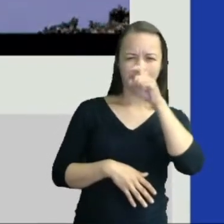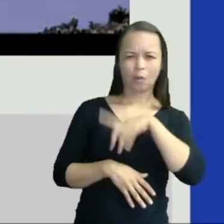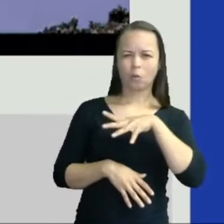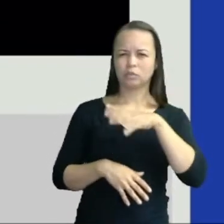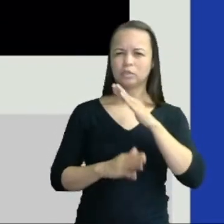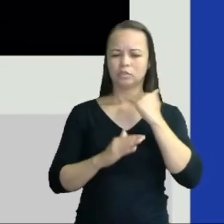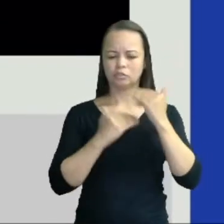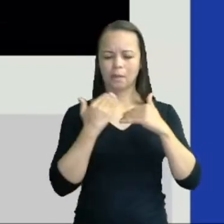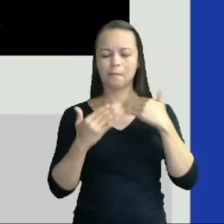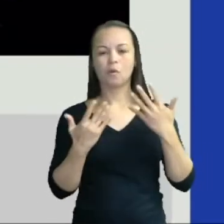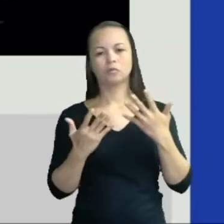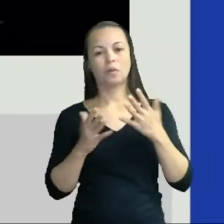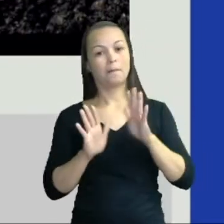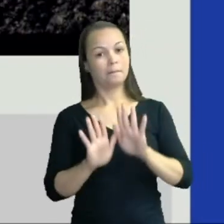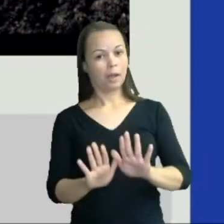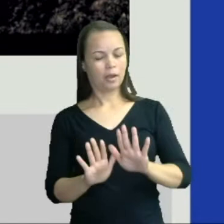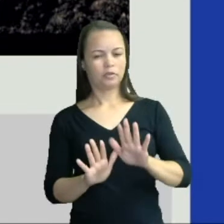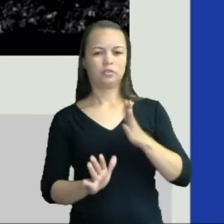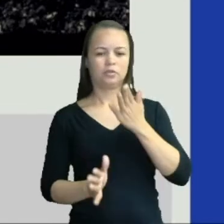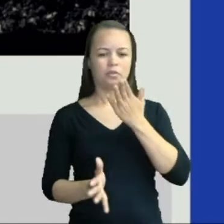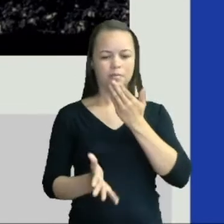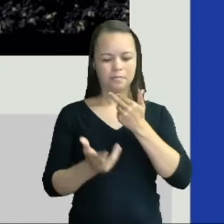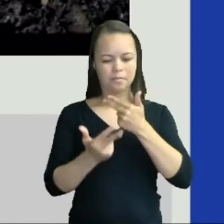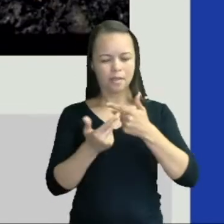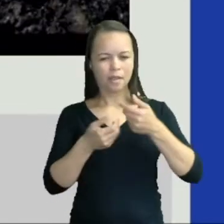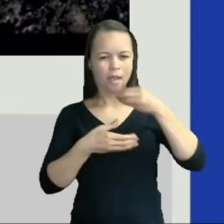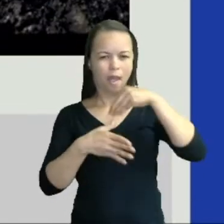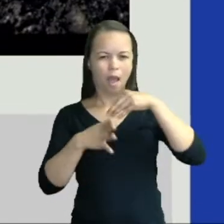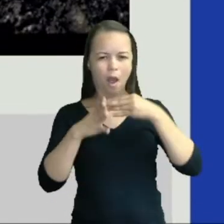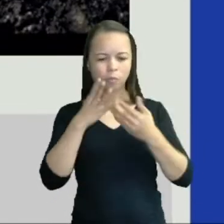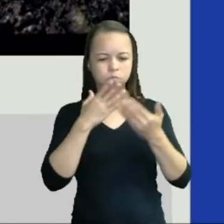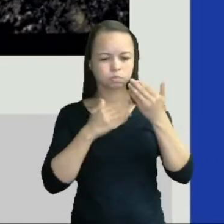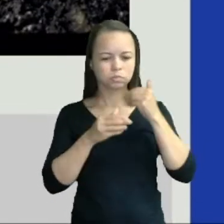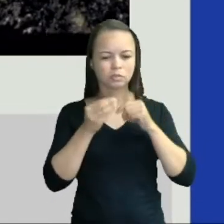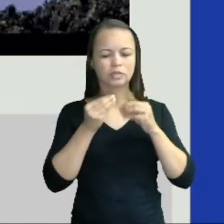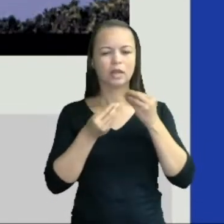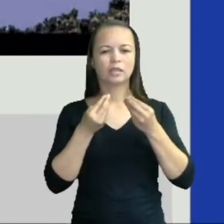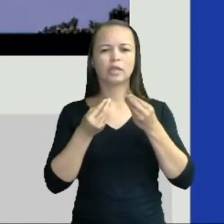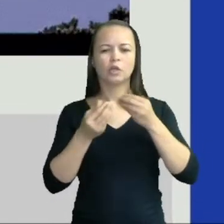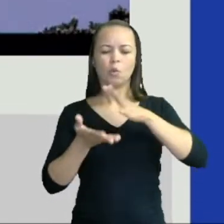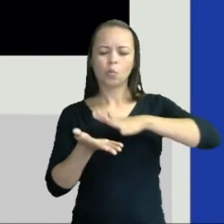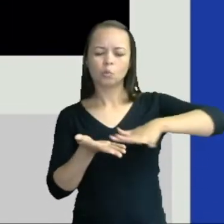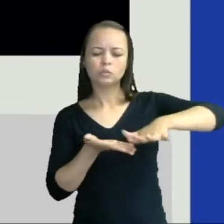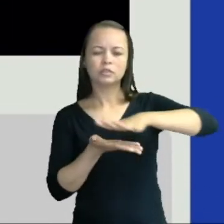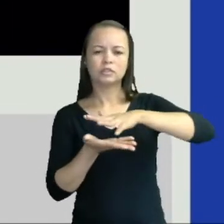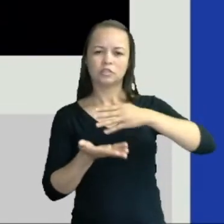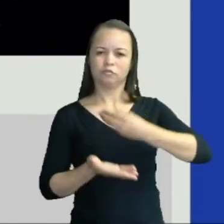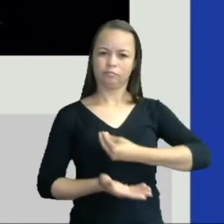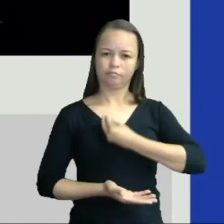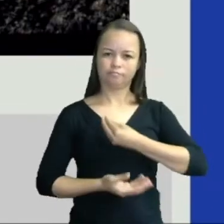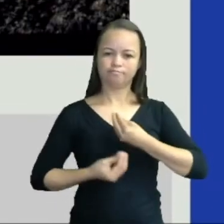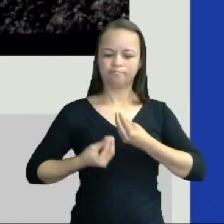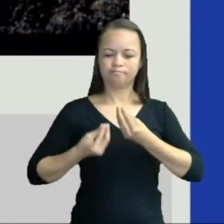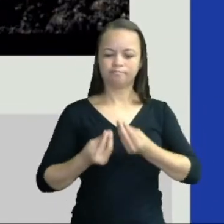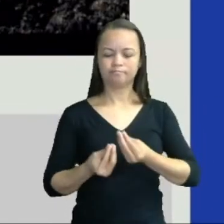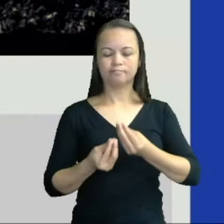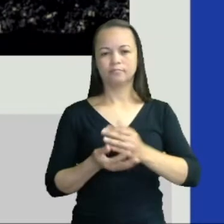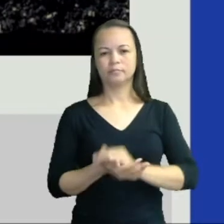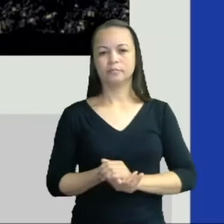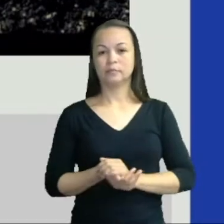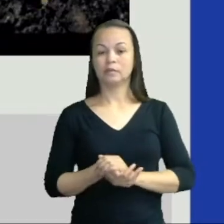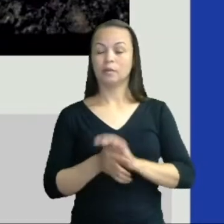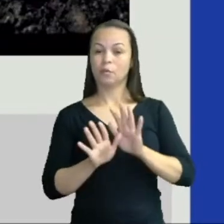morto, mas que me alimenta e com que sirvo dou vida. Porque